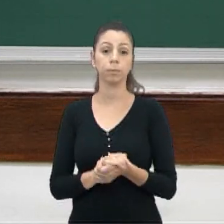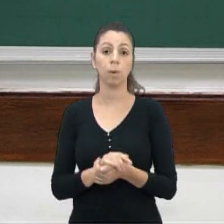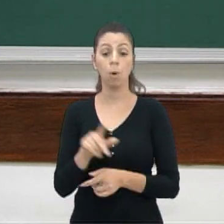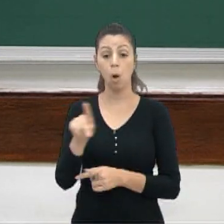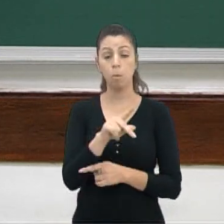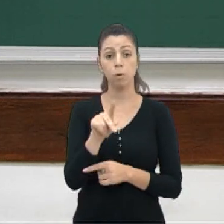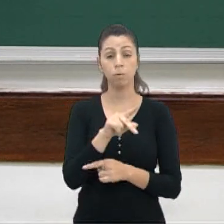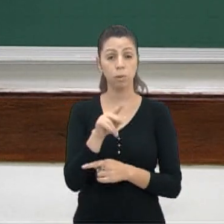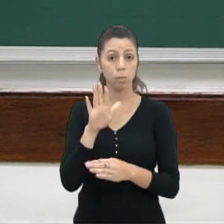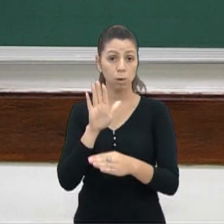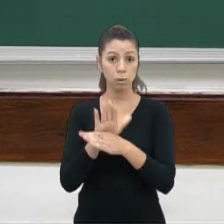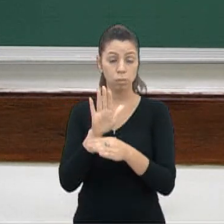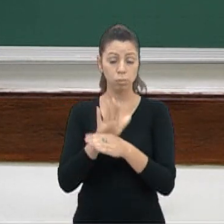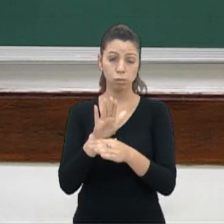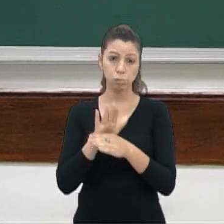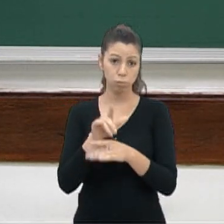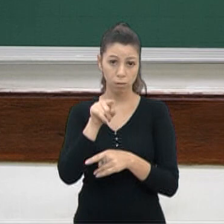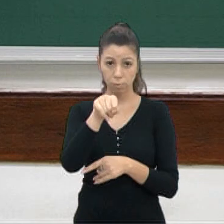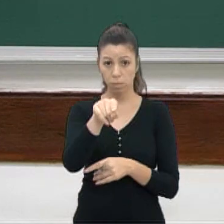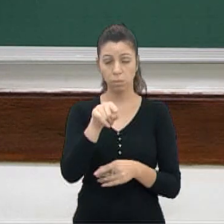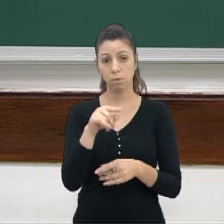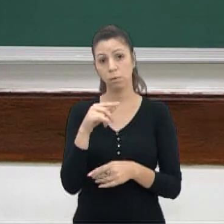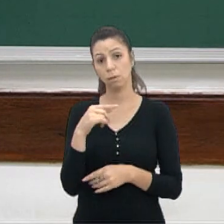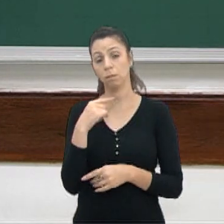ajudar com o maior prazer.